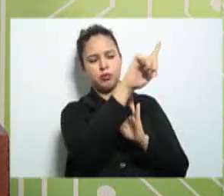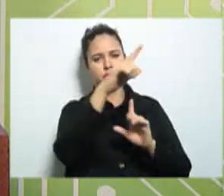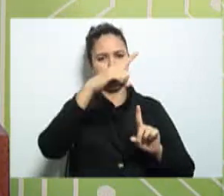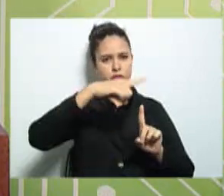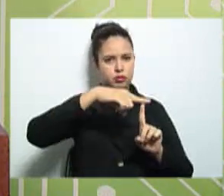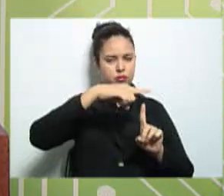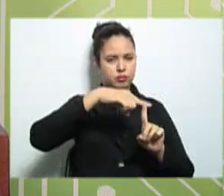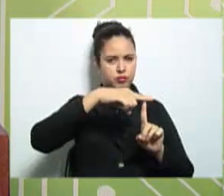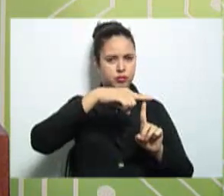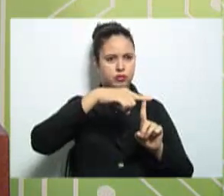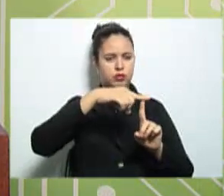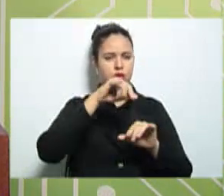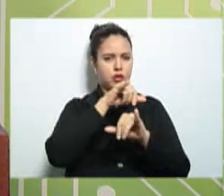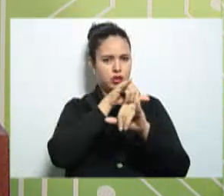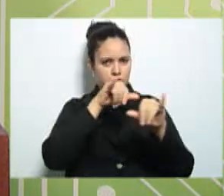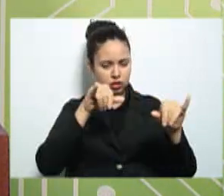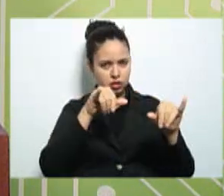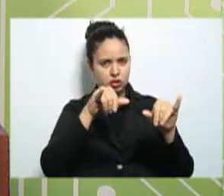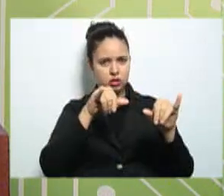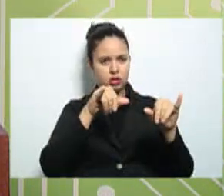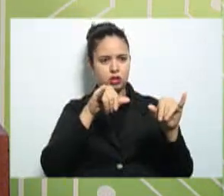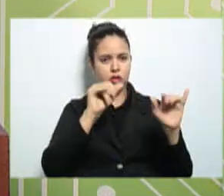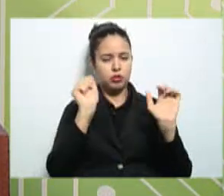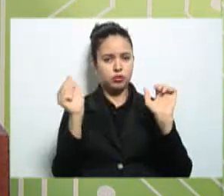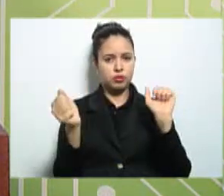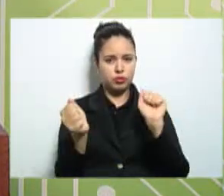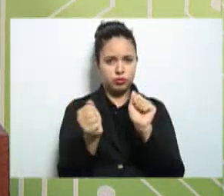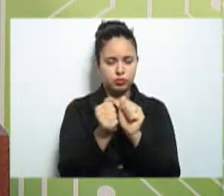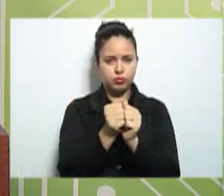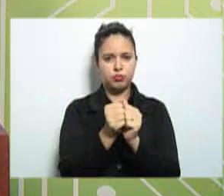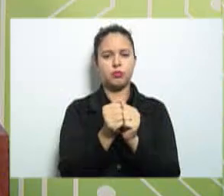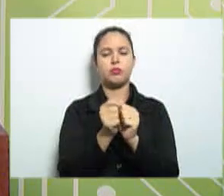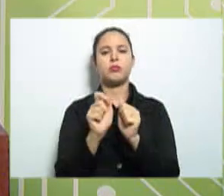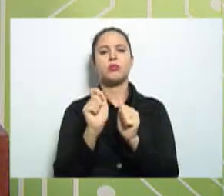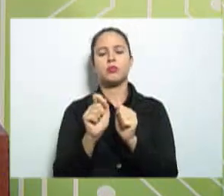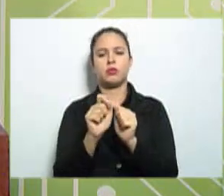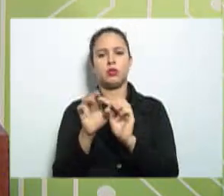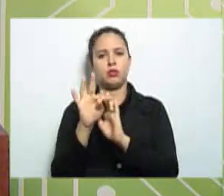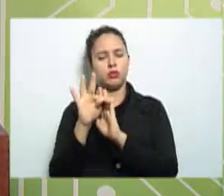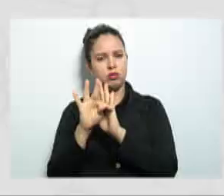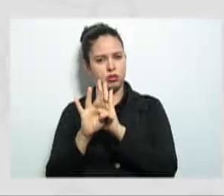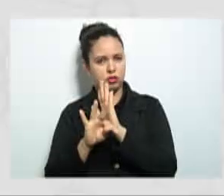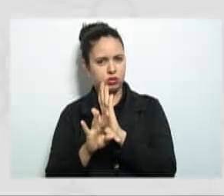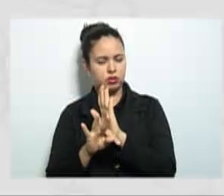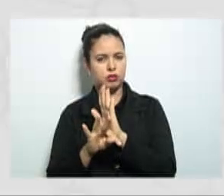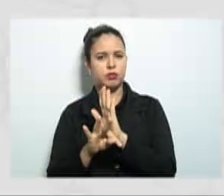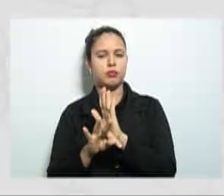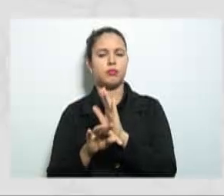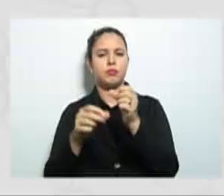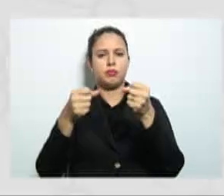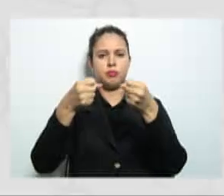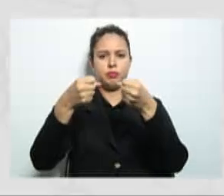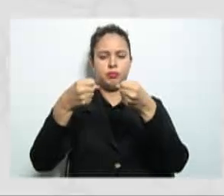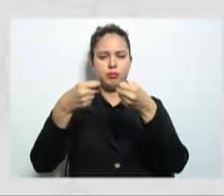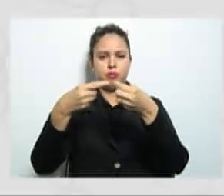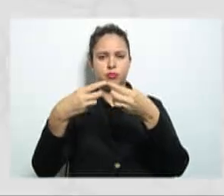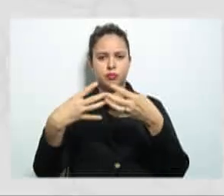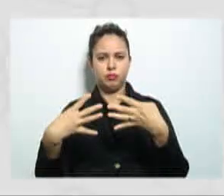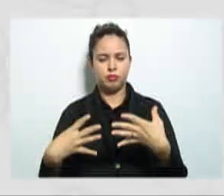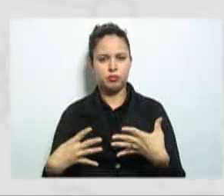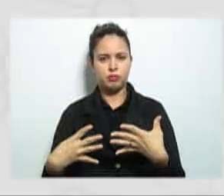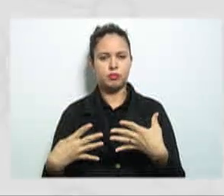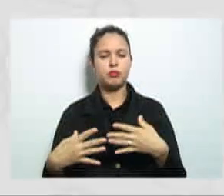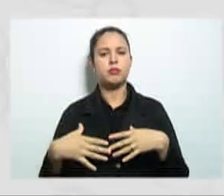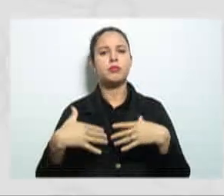tipologia narrativa, acompanhado da tipologia descritiva. Porque o que é a tipologia narrativa,